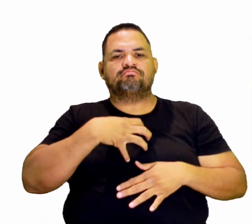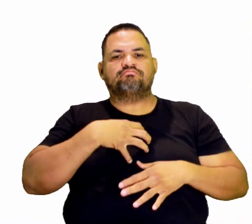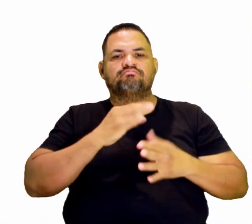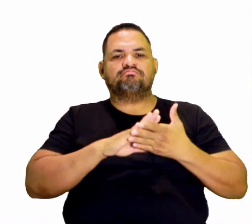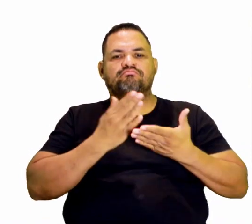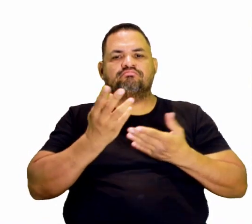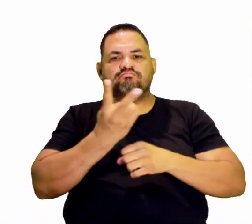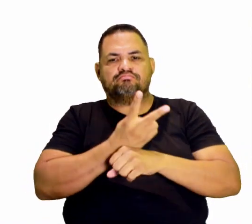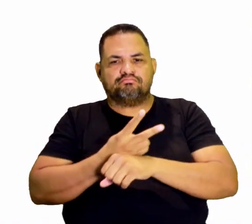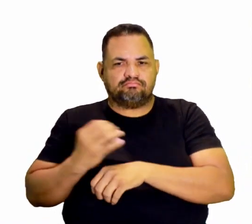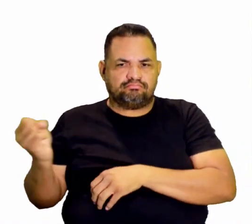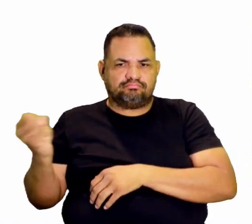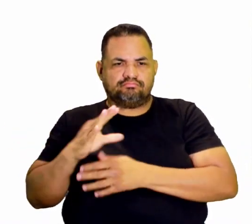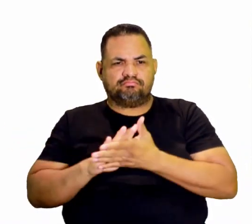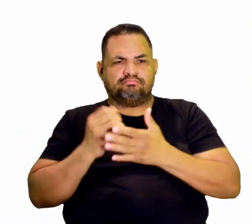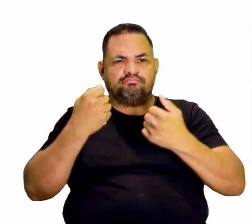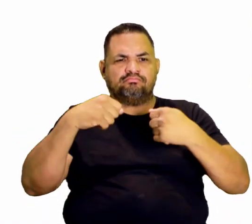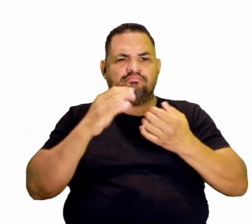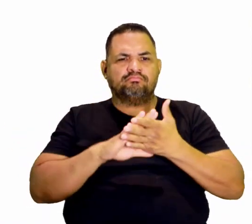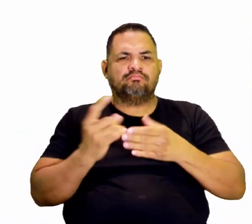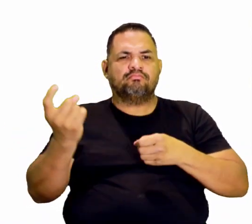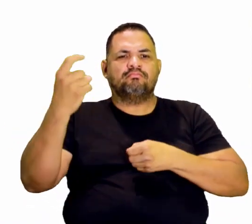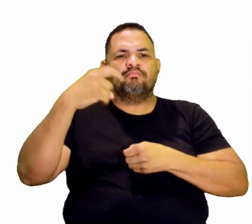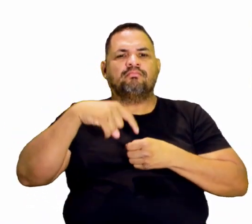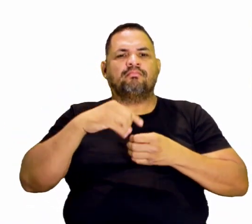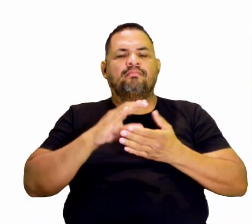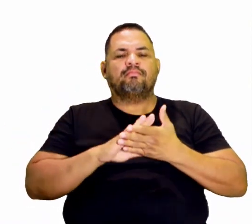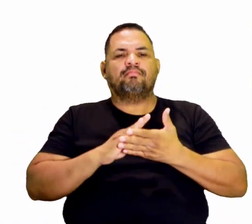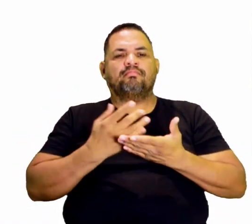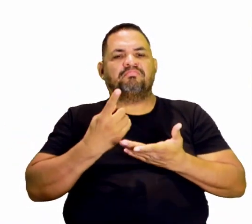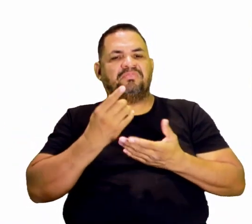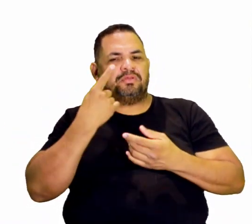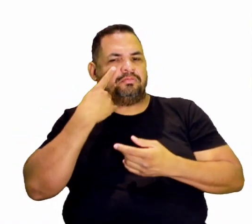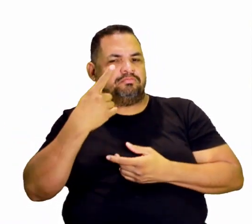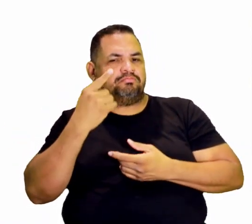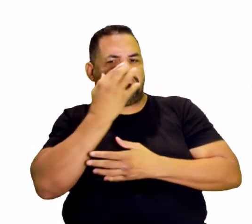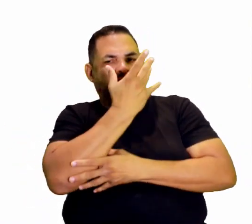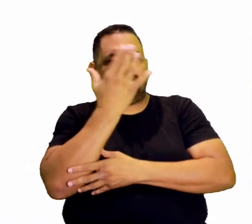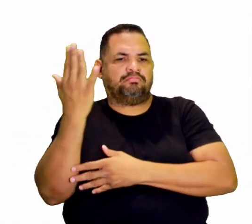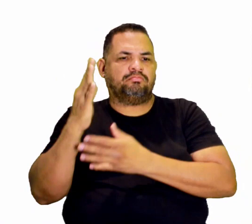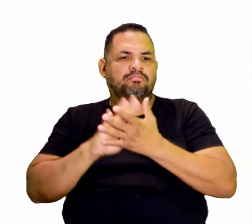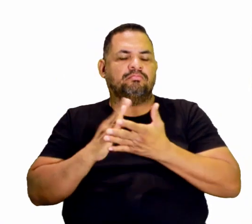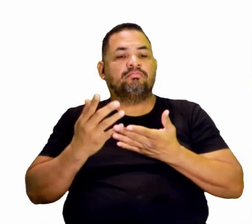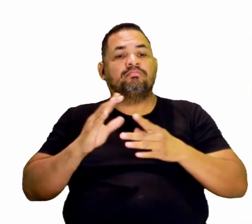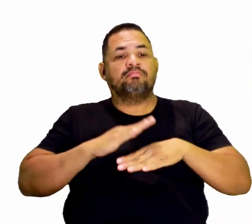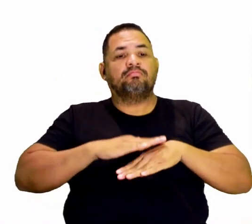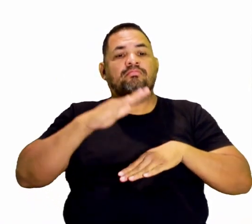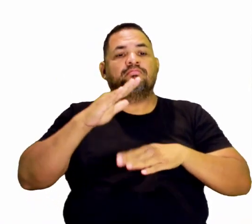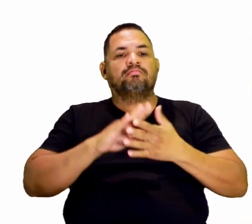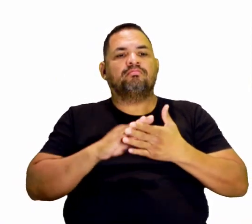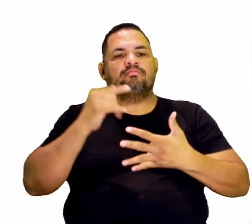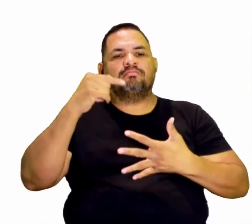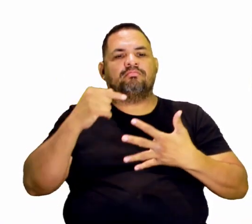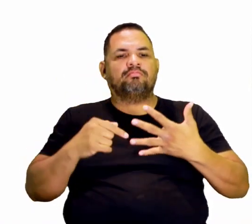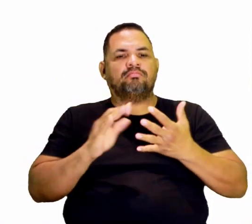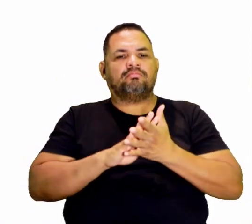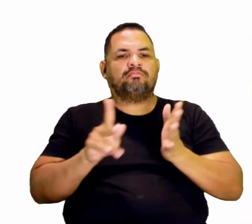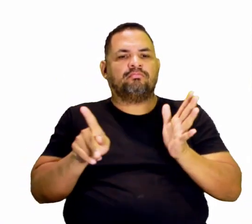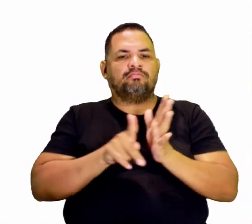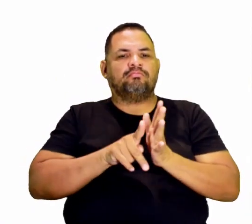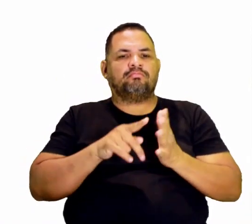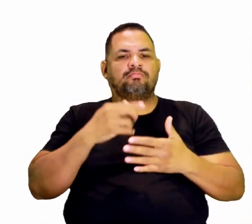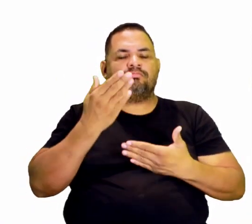buscar novas possibilidades, voltando-se menos para a observação da natureza e mais para elementos